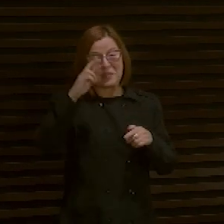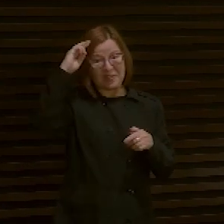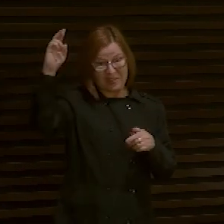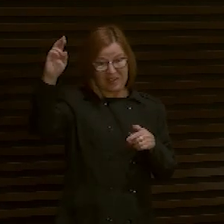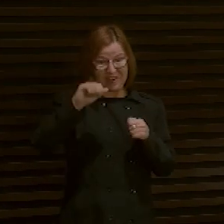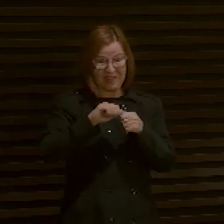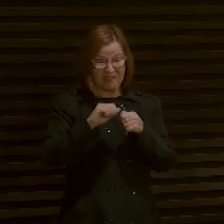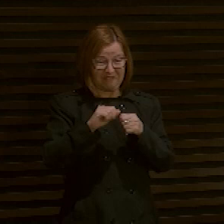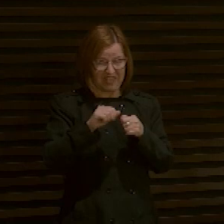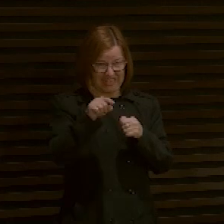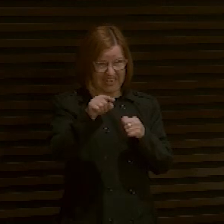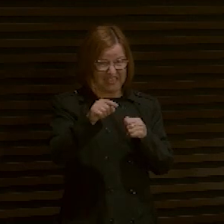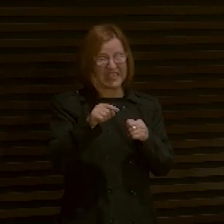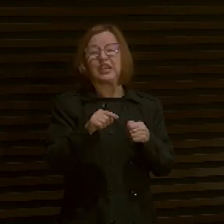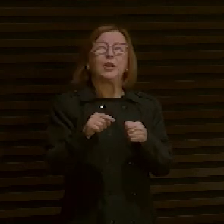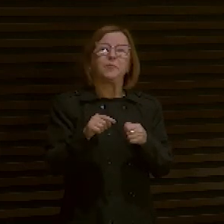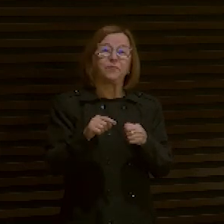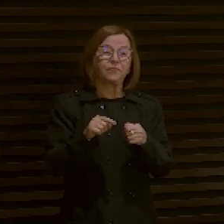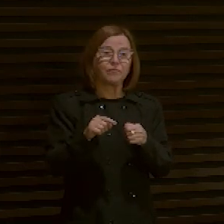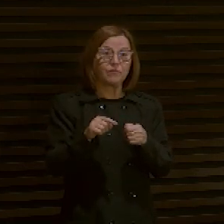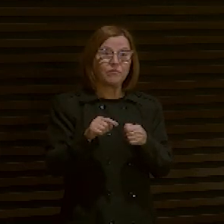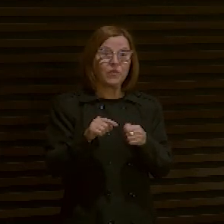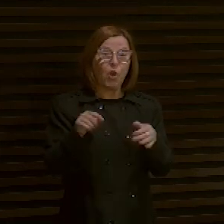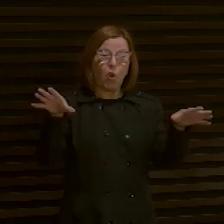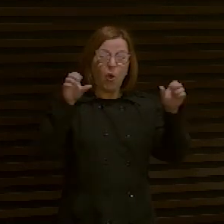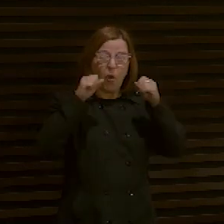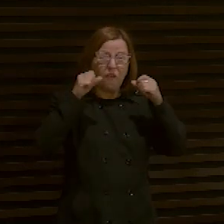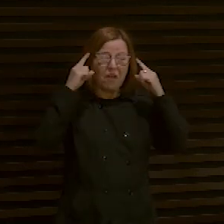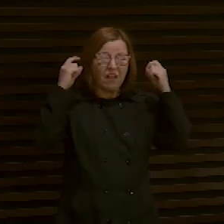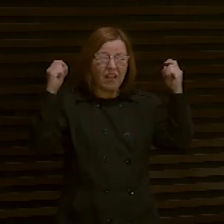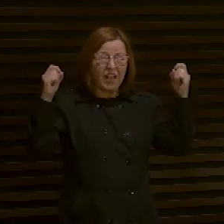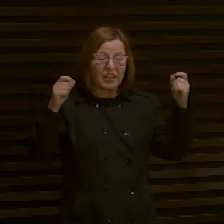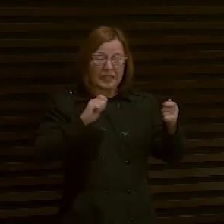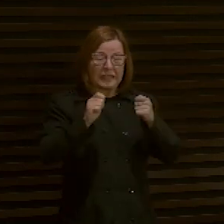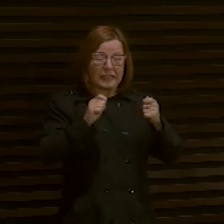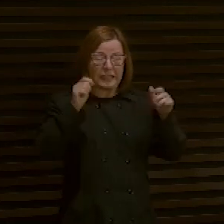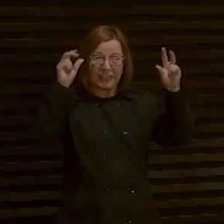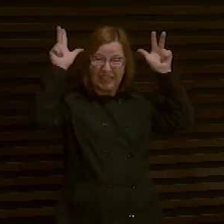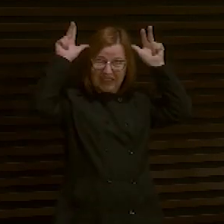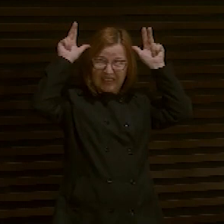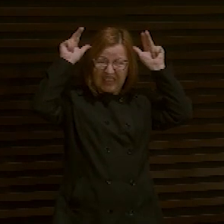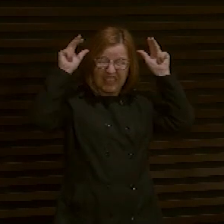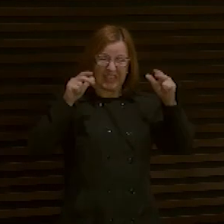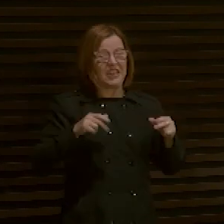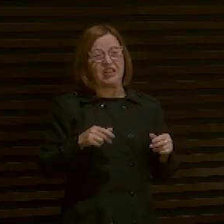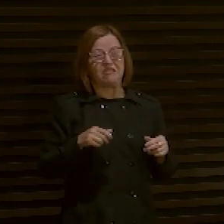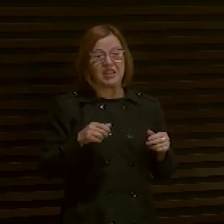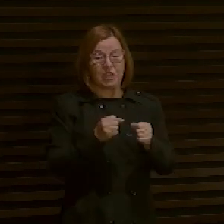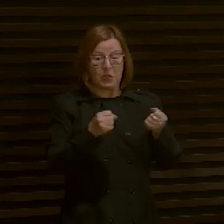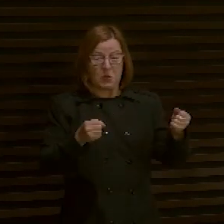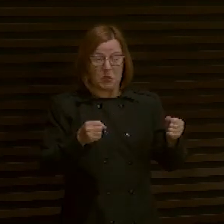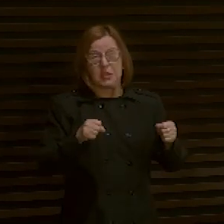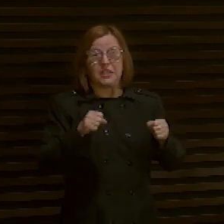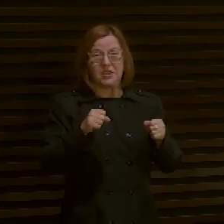dos sírios se ouvisse um ruído de carros de guerra e de cavalos e o ruído de um grande exército, de maneira que disseram